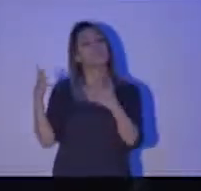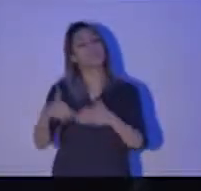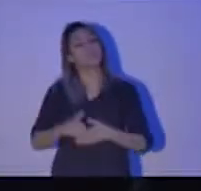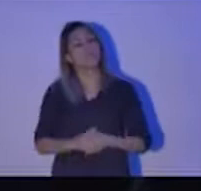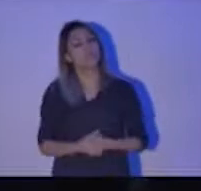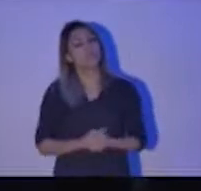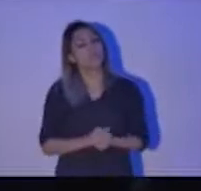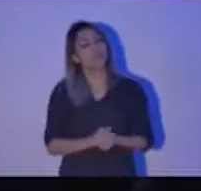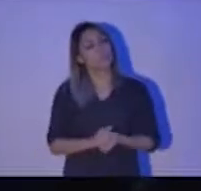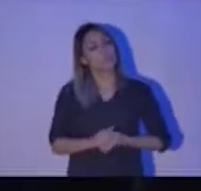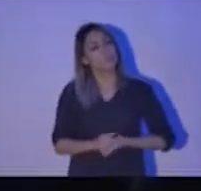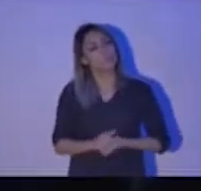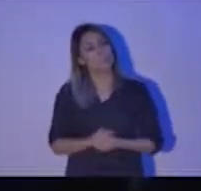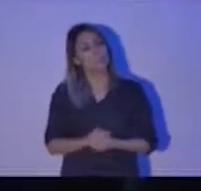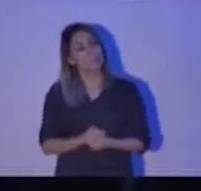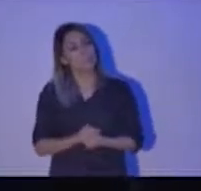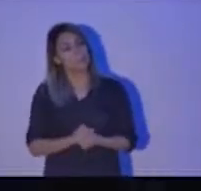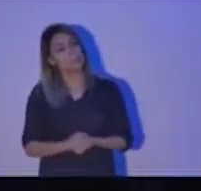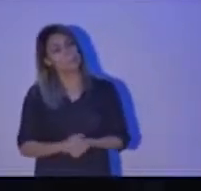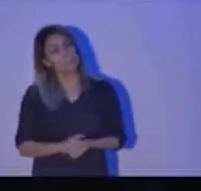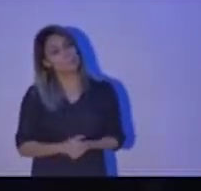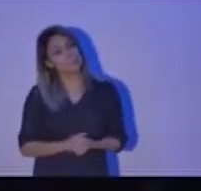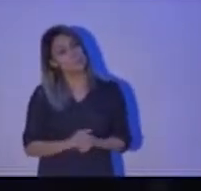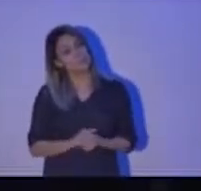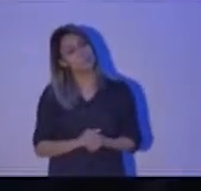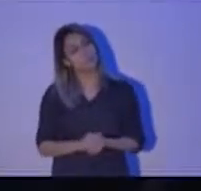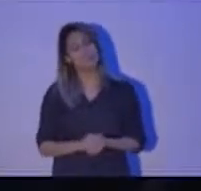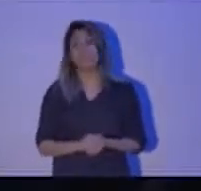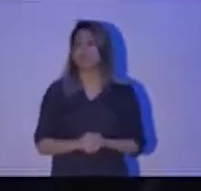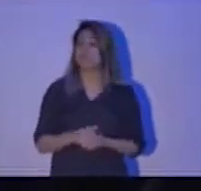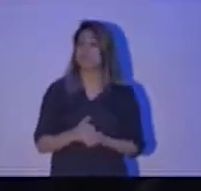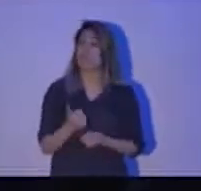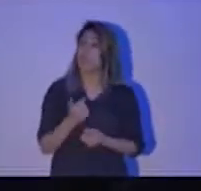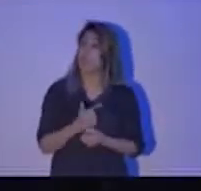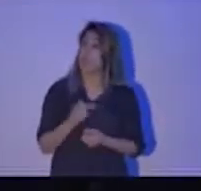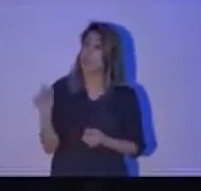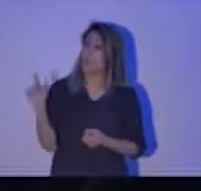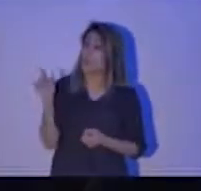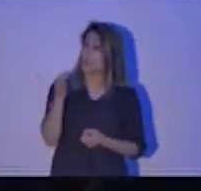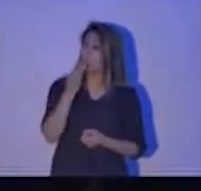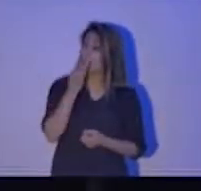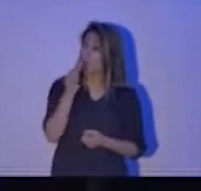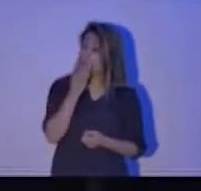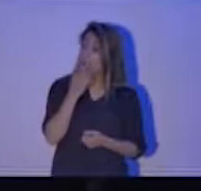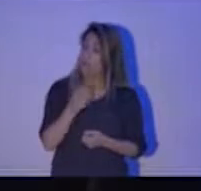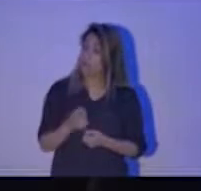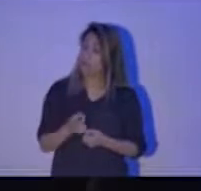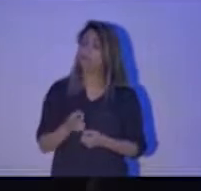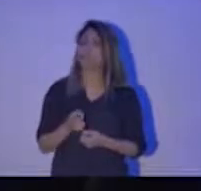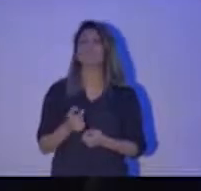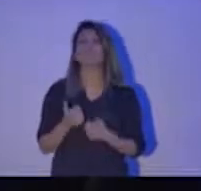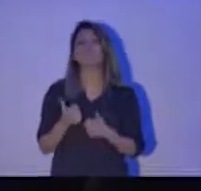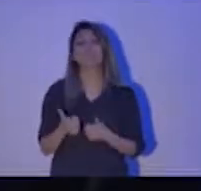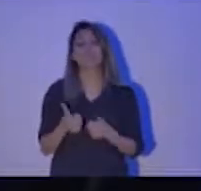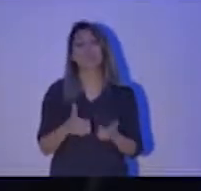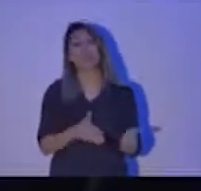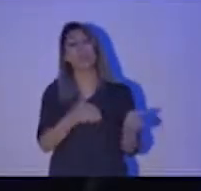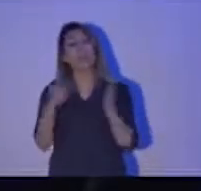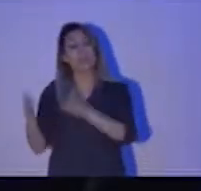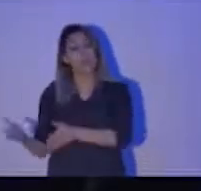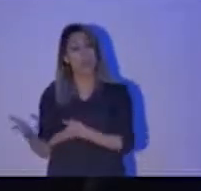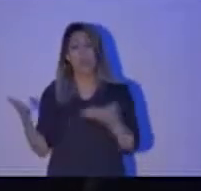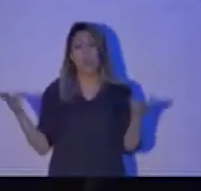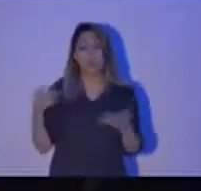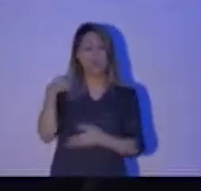ouvir um pouquinho, então, de uma outra perspectiva, né, deputado? Como que o Legislativo está olhando para isso?